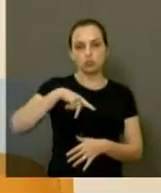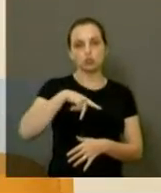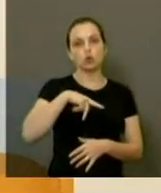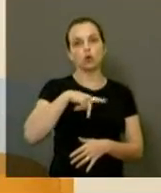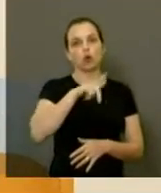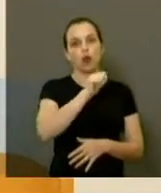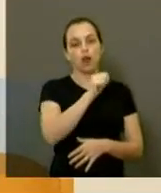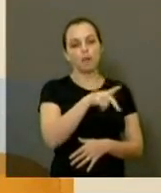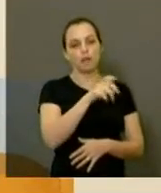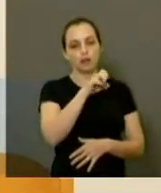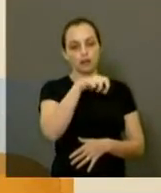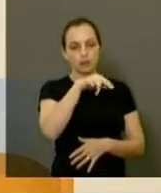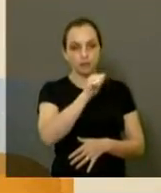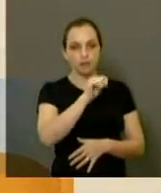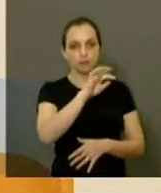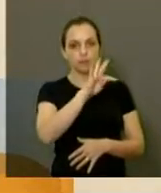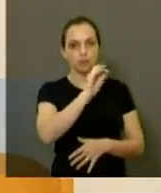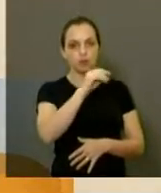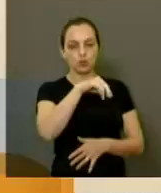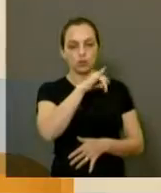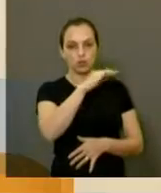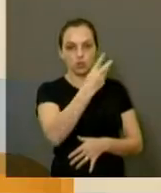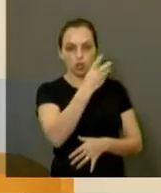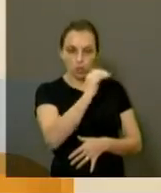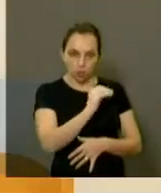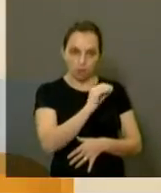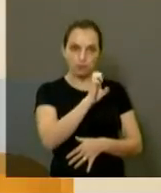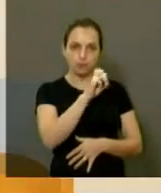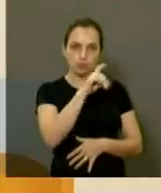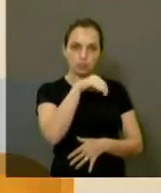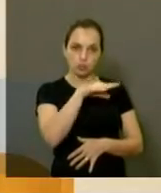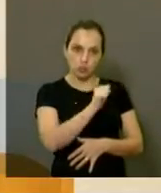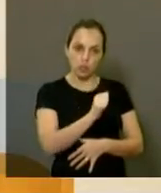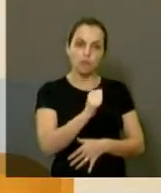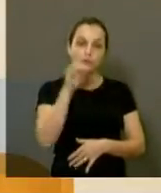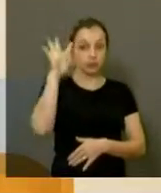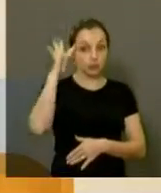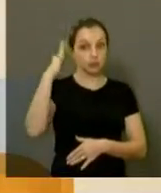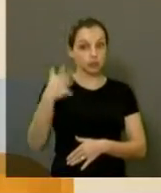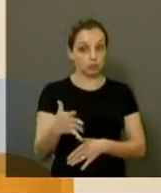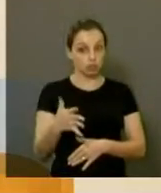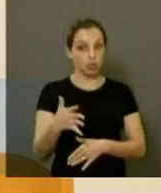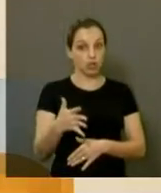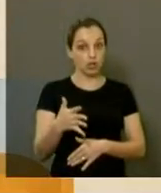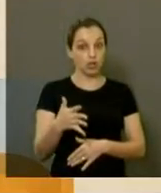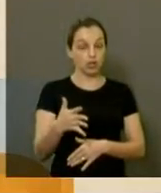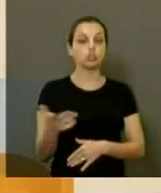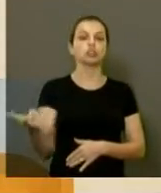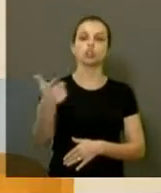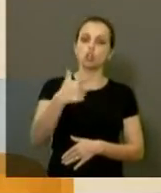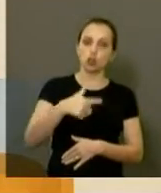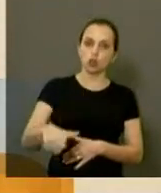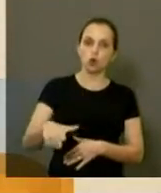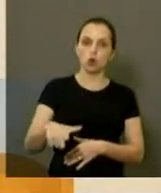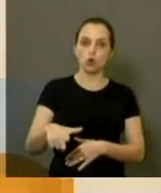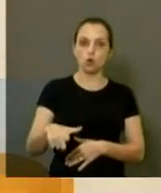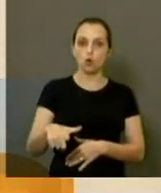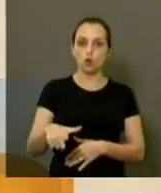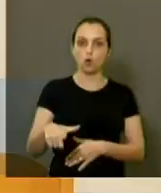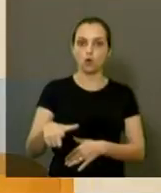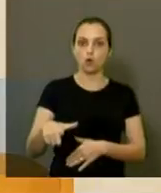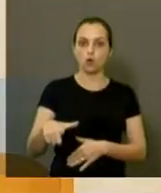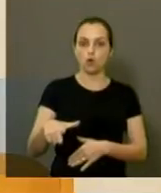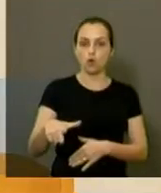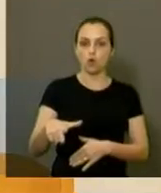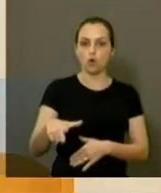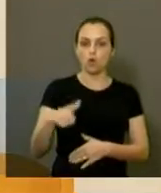vereador Lapena, o Toninho do Mel e a vereadora Edna Martins, decidiram passar mais uma vez para o bolso do trabalhador,